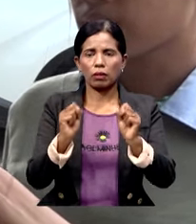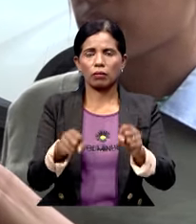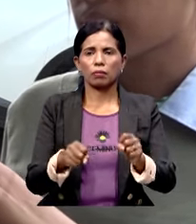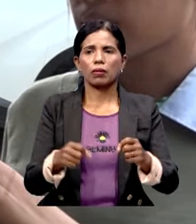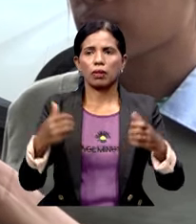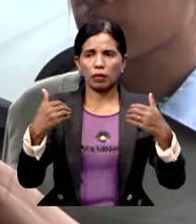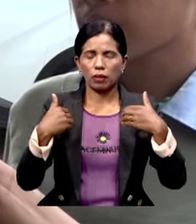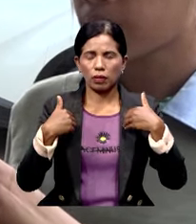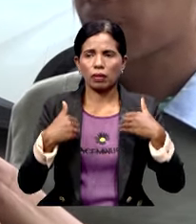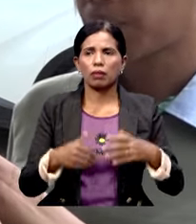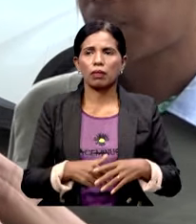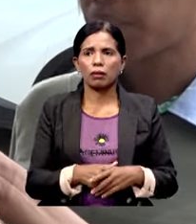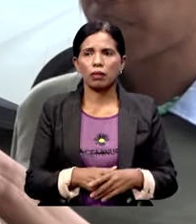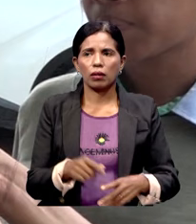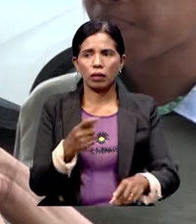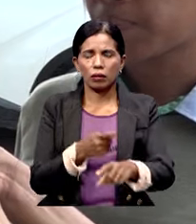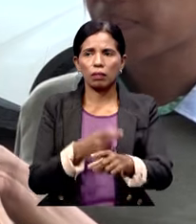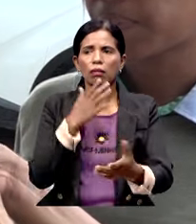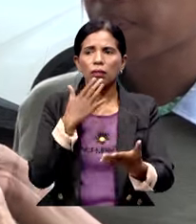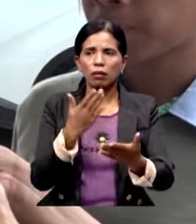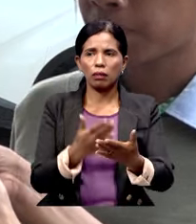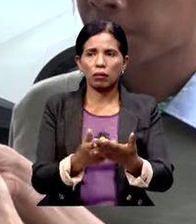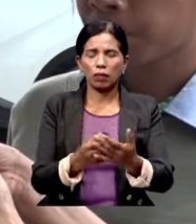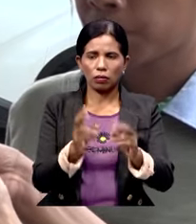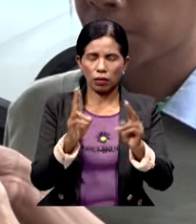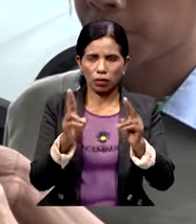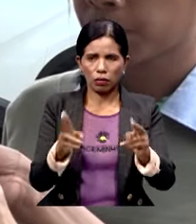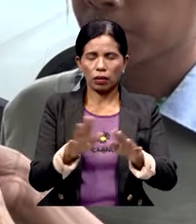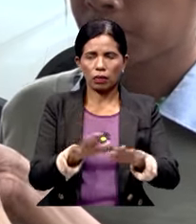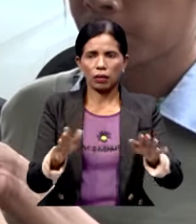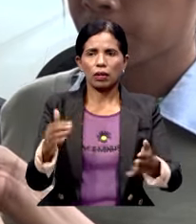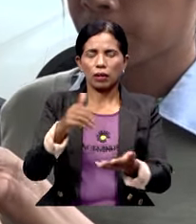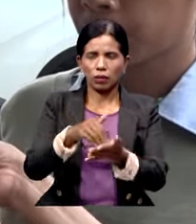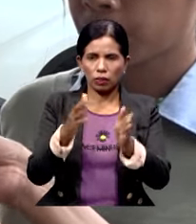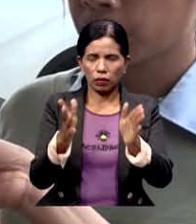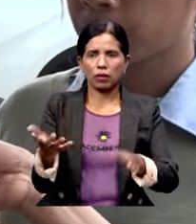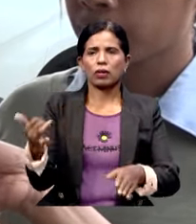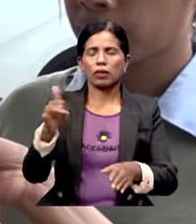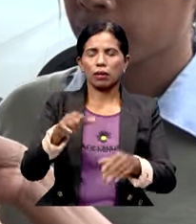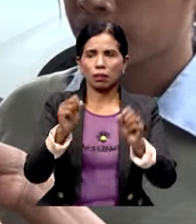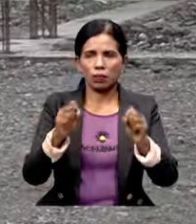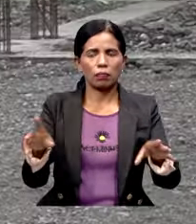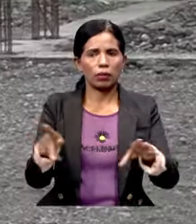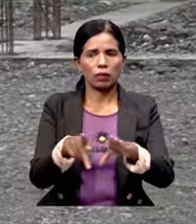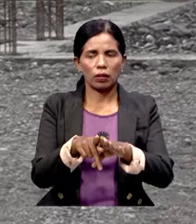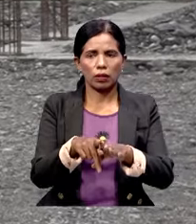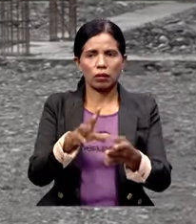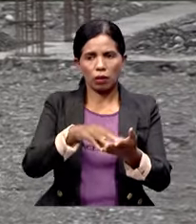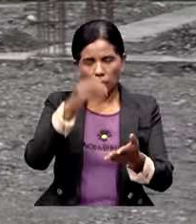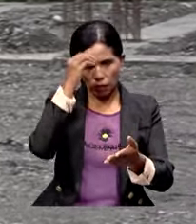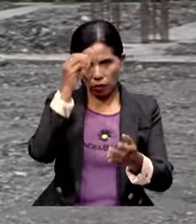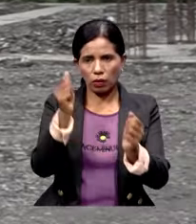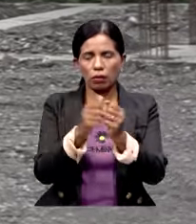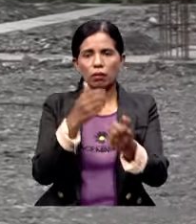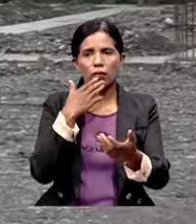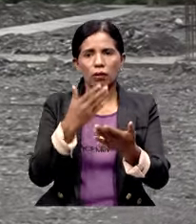iha situação de aqui, a tu assegura lá para ser estudante ou ansira bele participa em ensino aprendizagem ou de aqui, né?